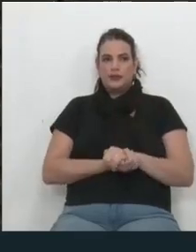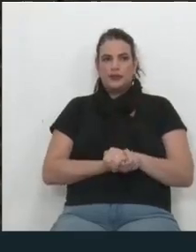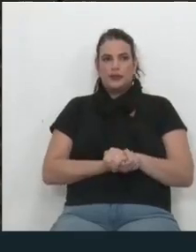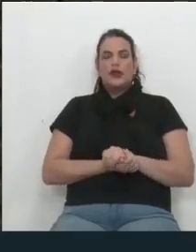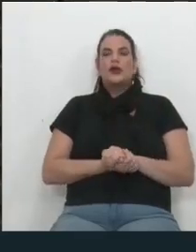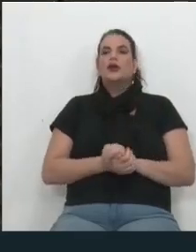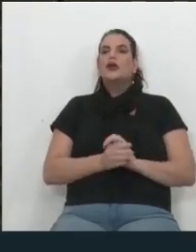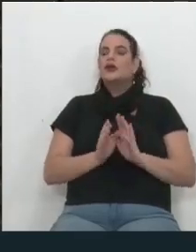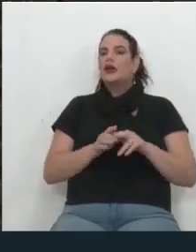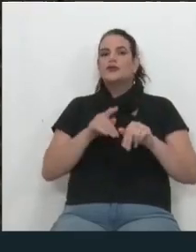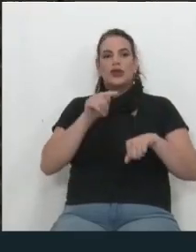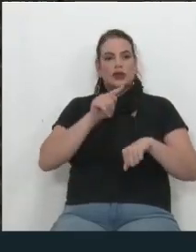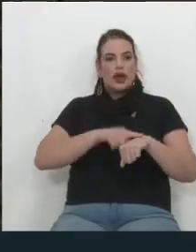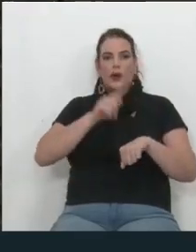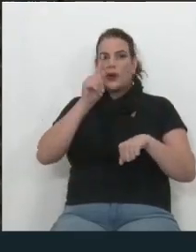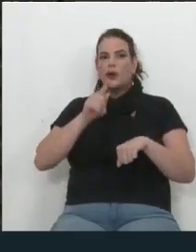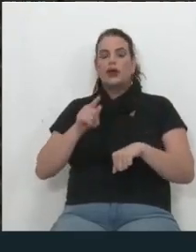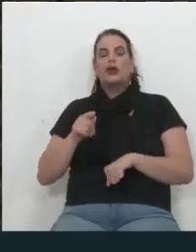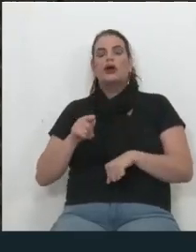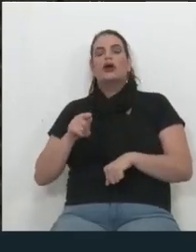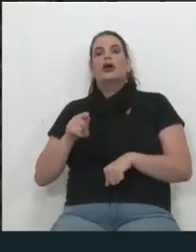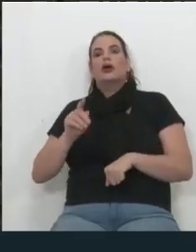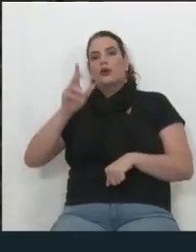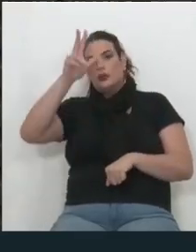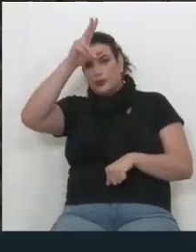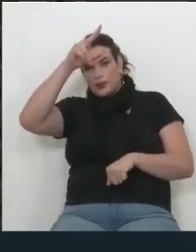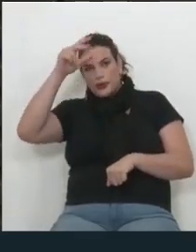o prefeito e o secretário Luíde nos atendeu.